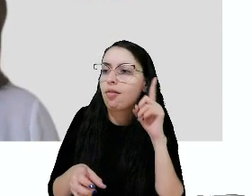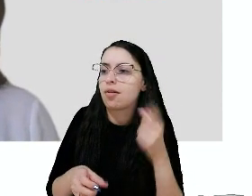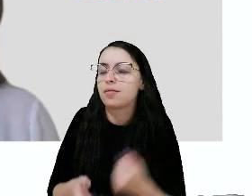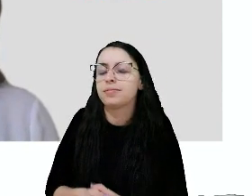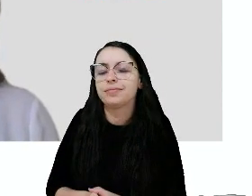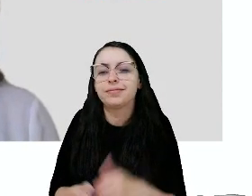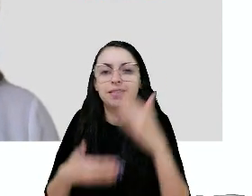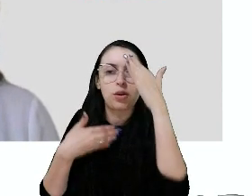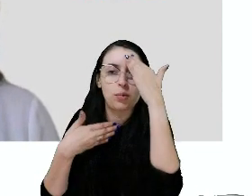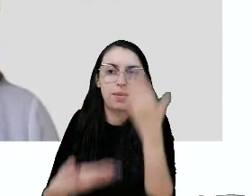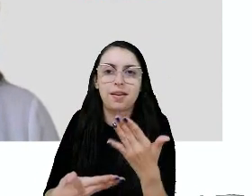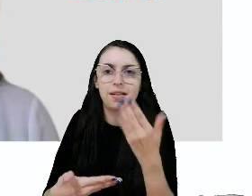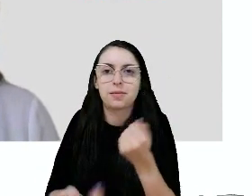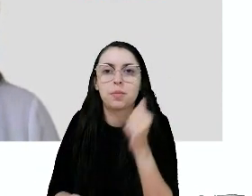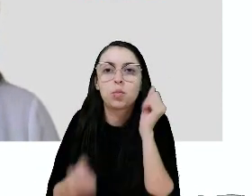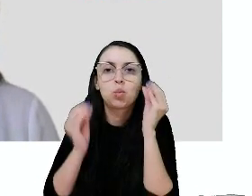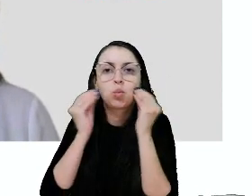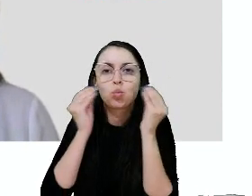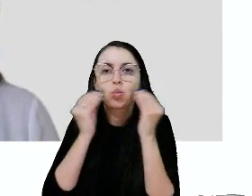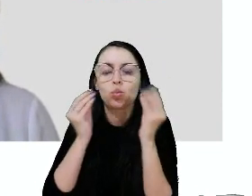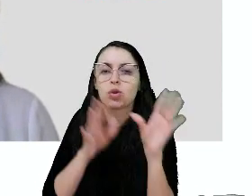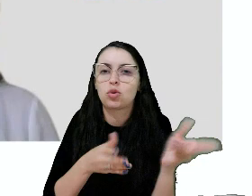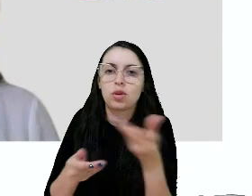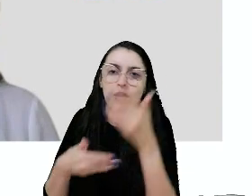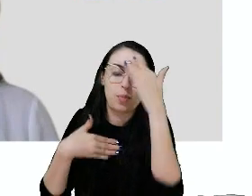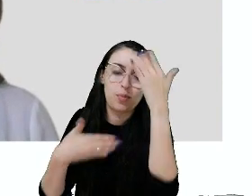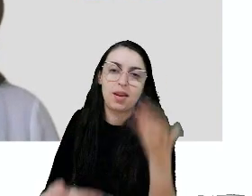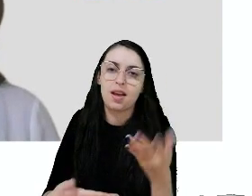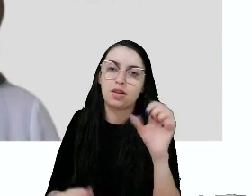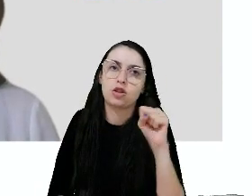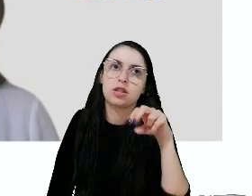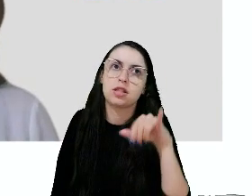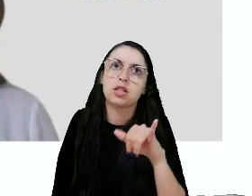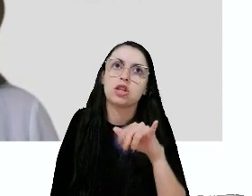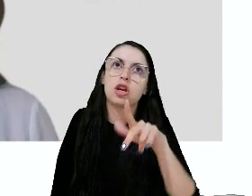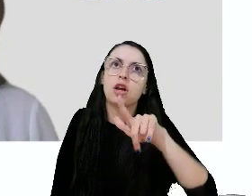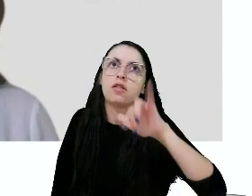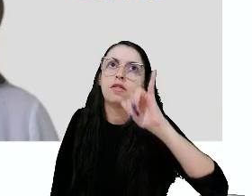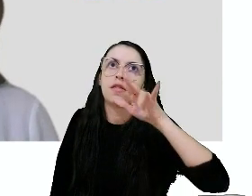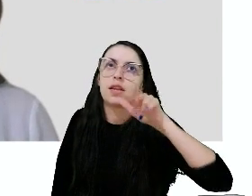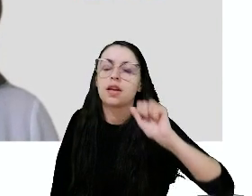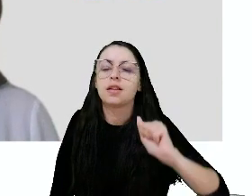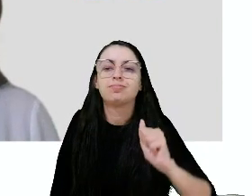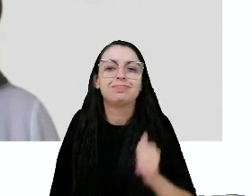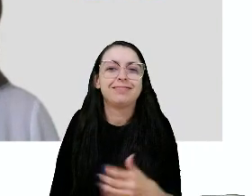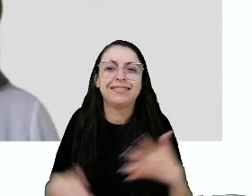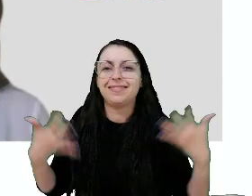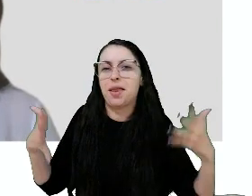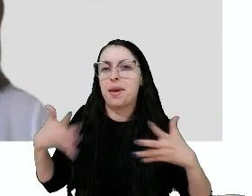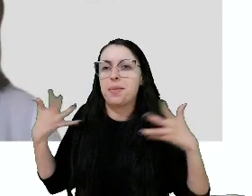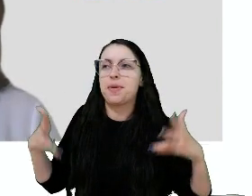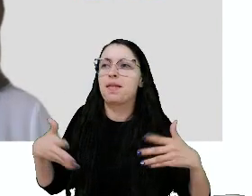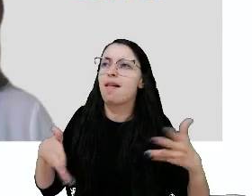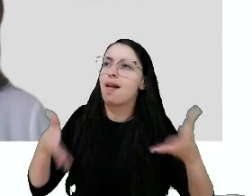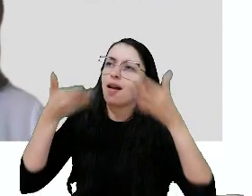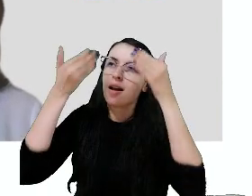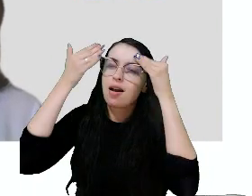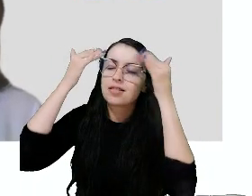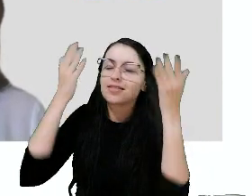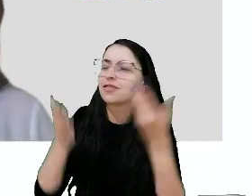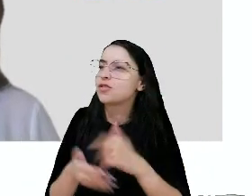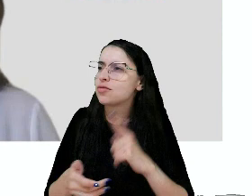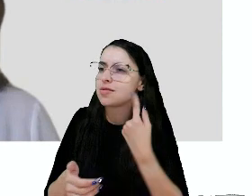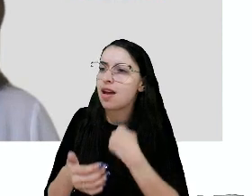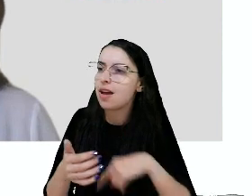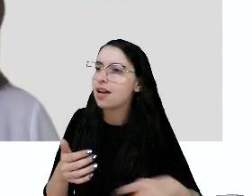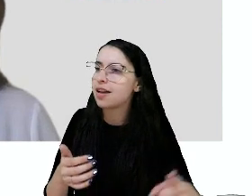todos. Muito obrigada, professora Silvia. É sempre uma alegria ouvir a senhora, sempre uma inspiração. A